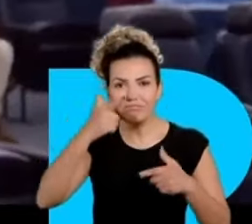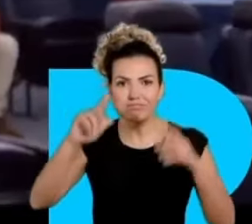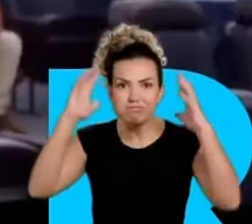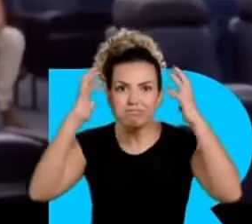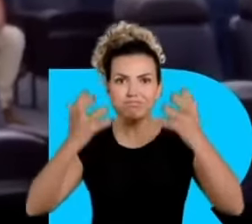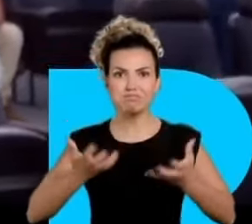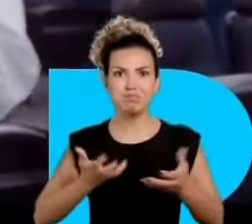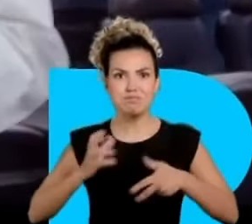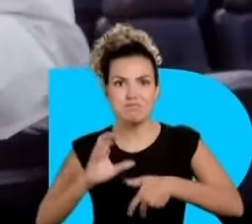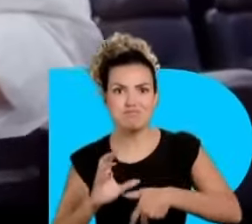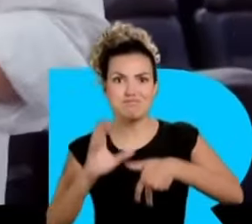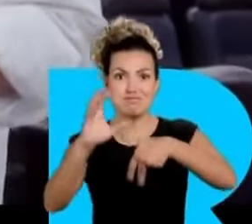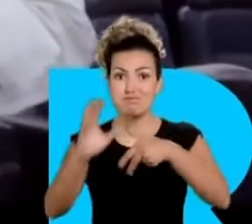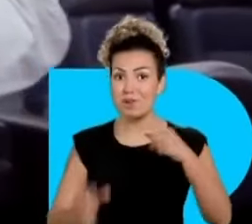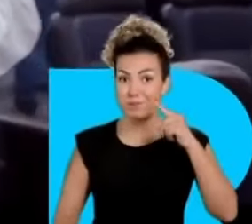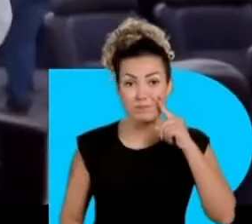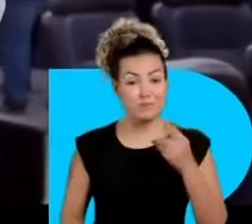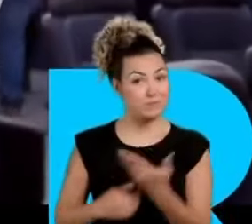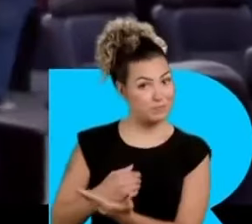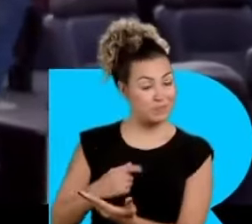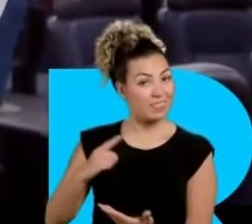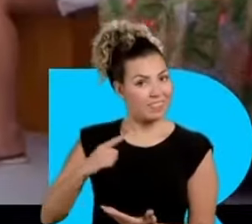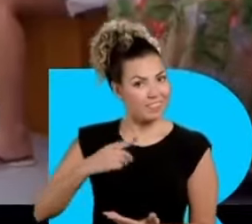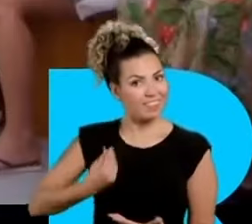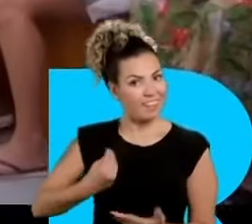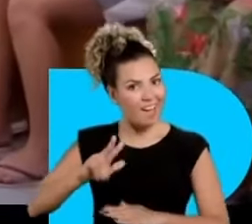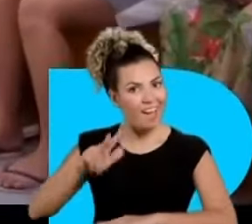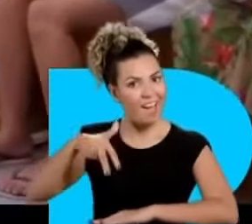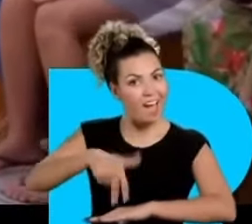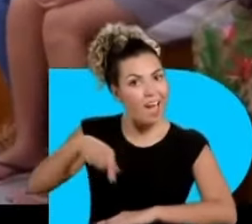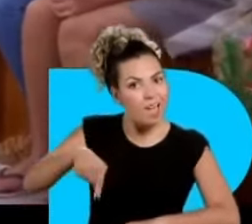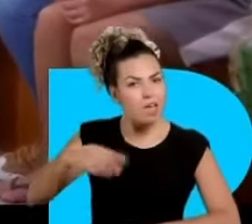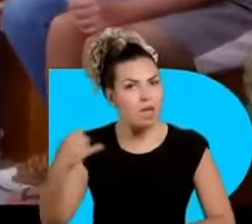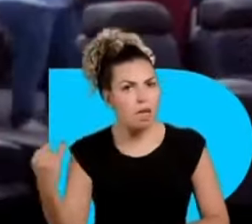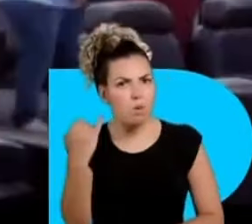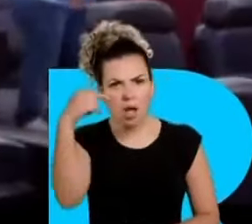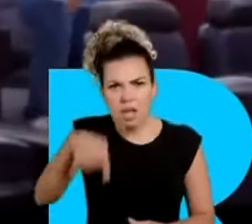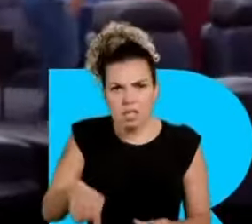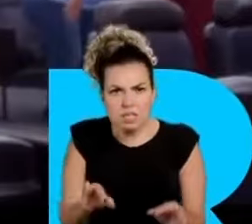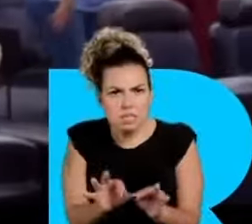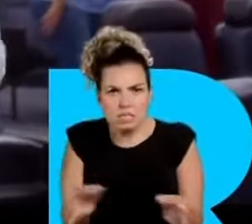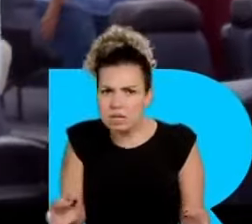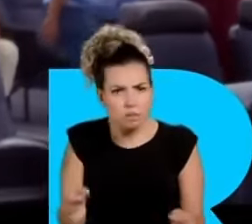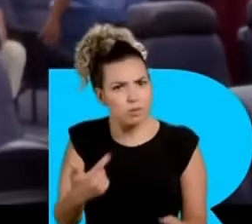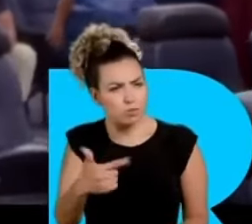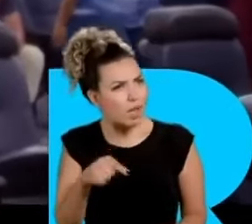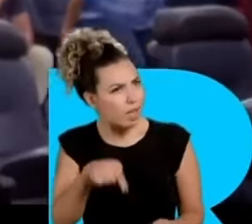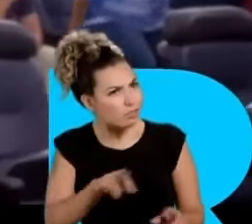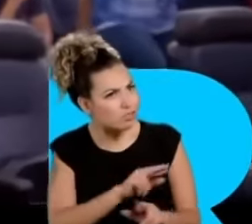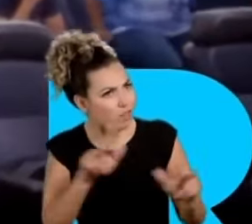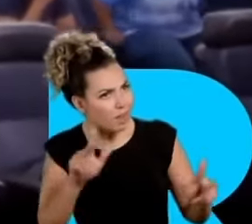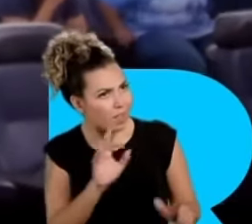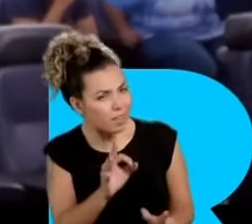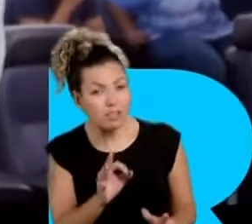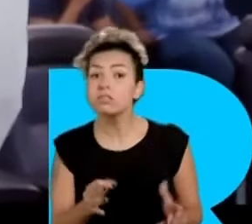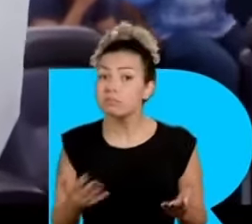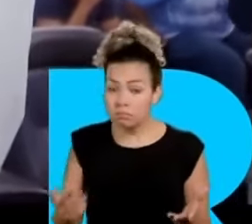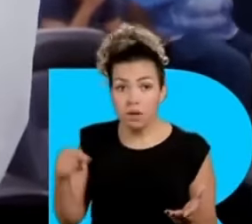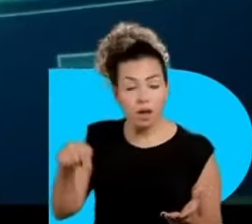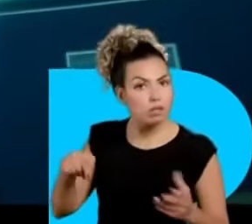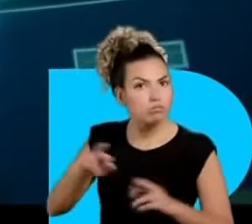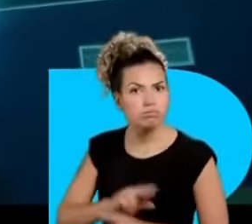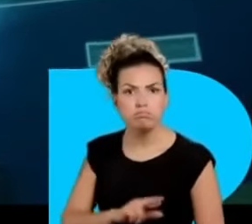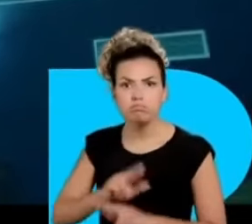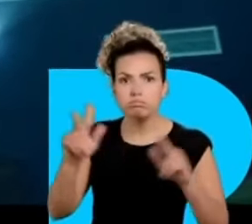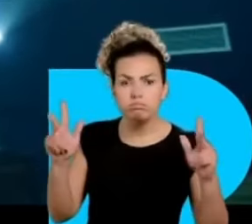astronauta, Marcos Pontes, que está aqui visitando esse equipamento super importante. E não é qualquer equipamento, né, Marcos? Não, de jeito